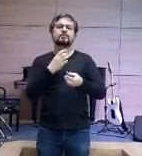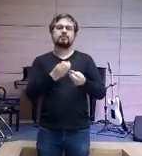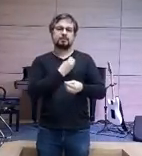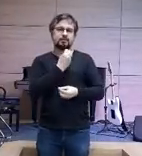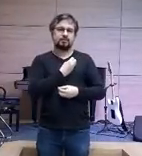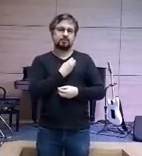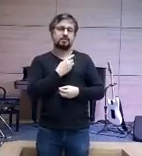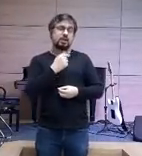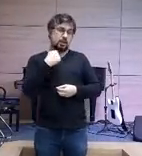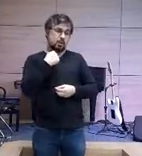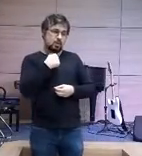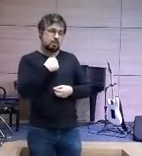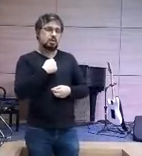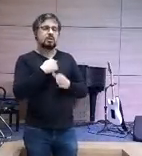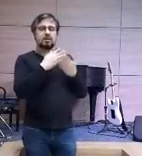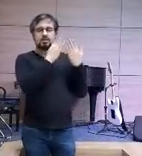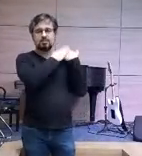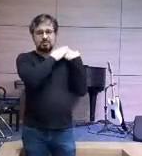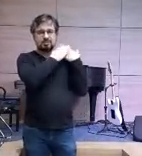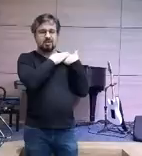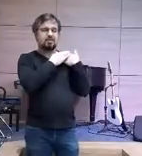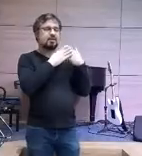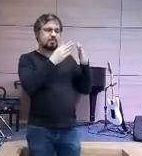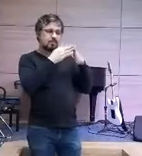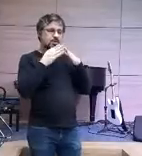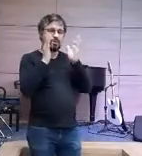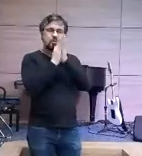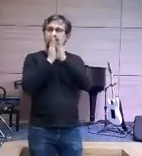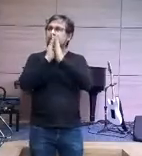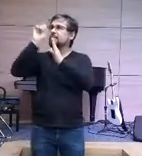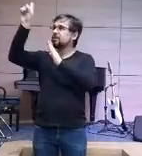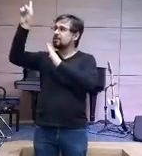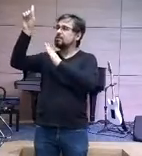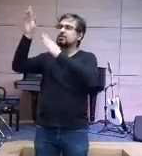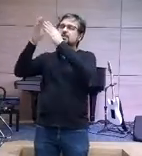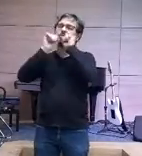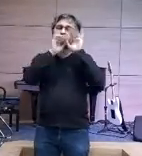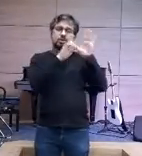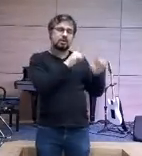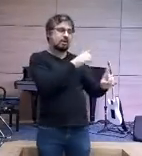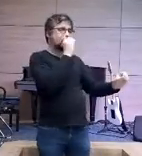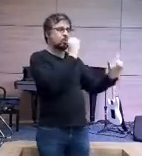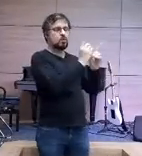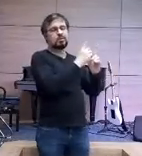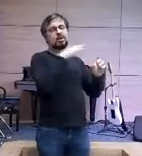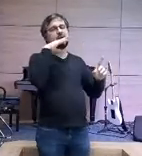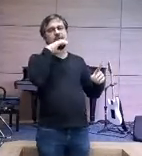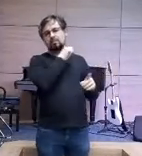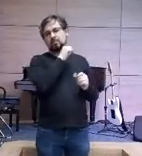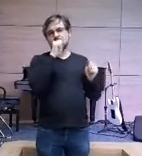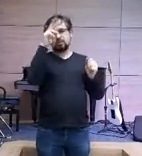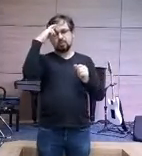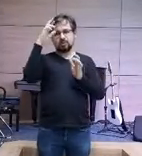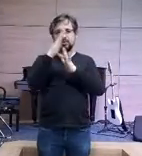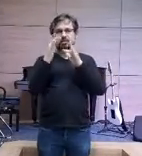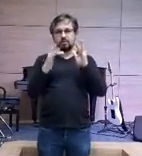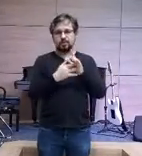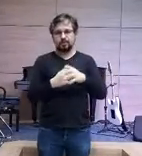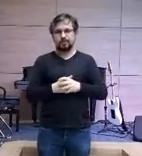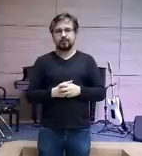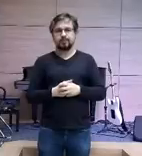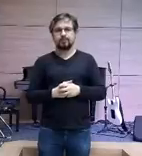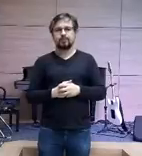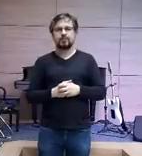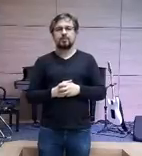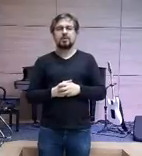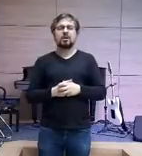a pedir para o Senhor Jesus Viu encontre logo ele se encontre com o senhor o Davi tá aqui hoje com a Ane